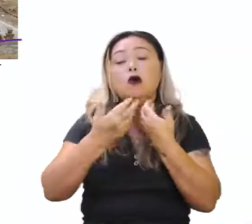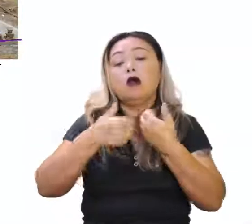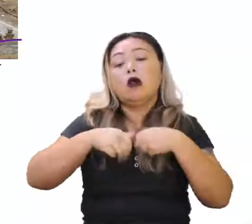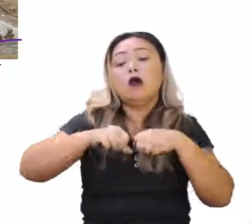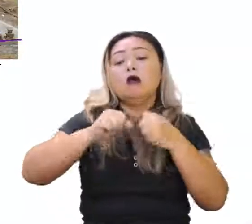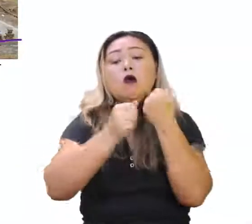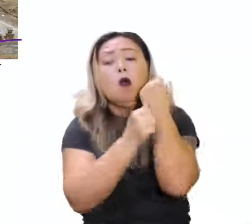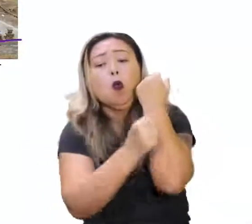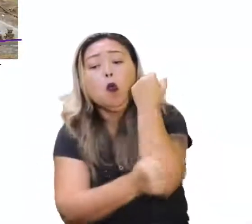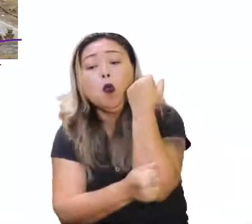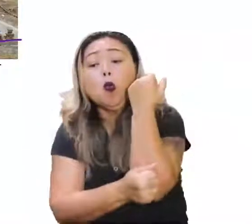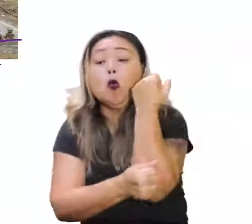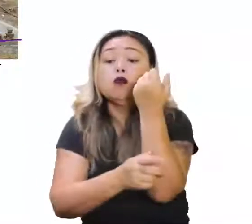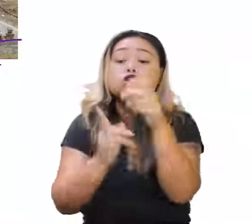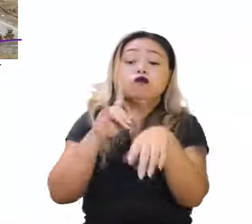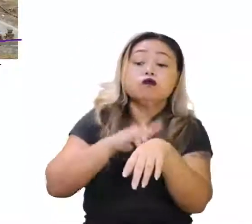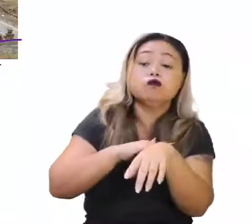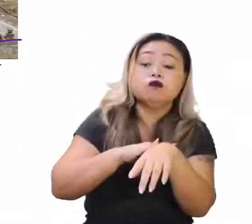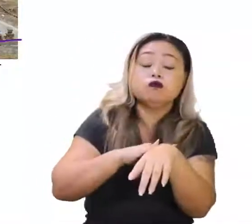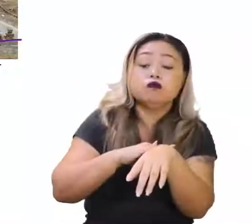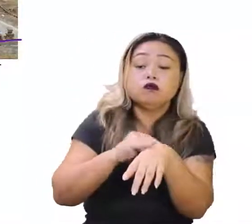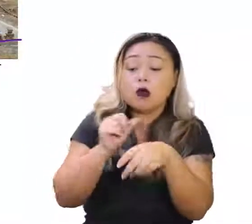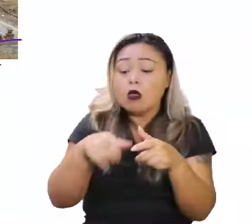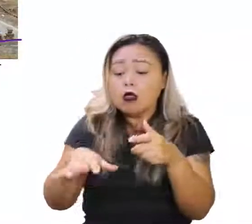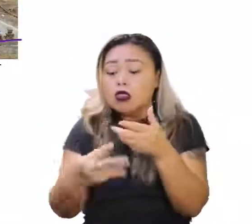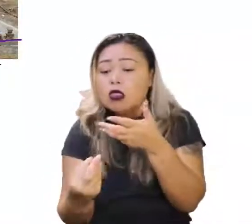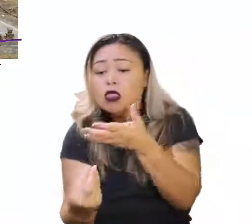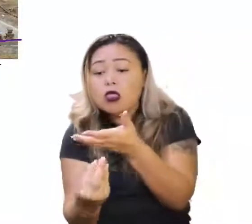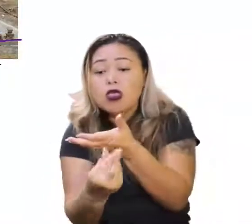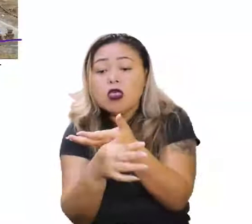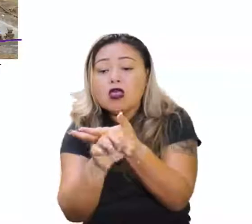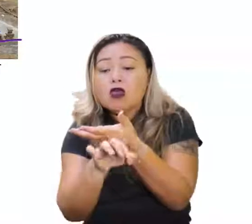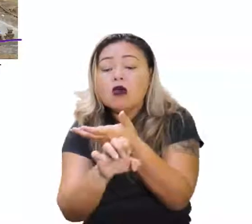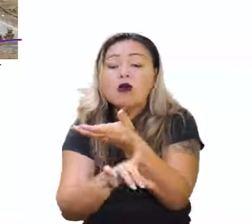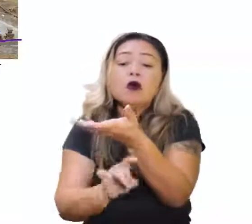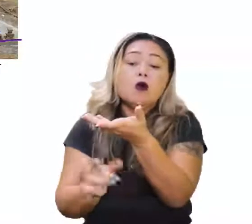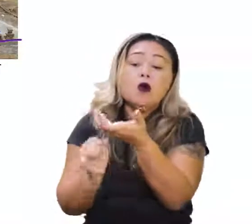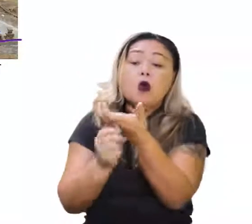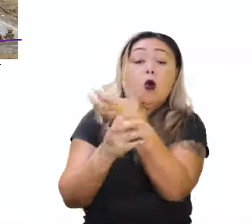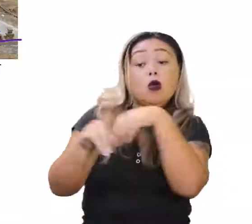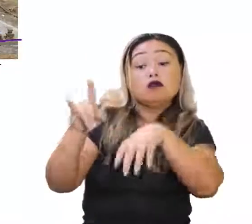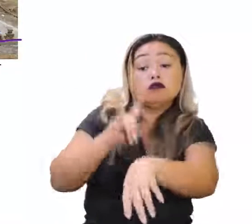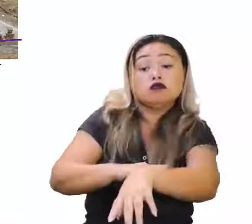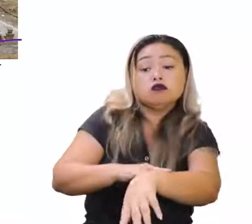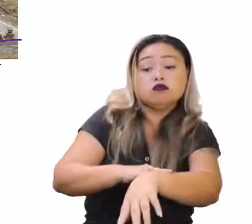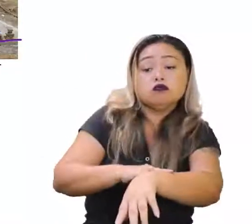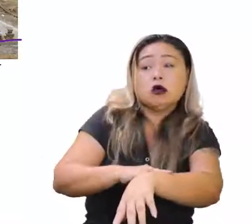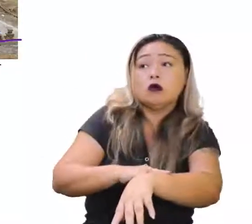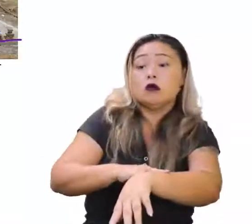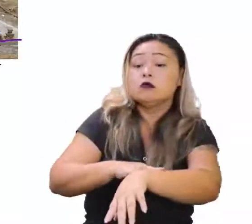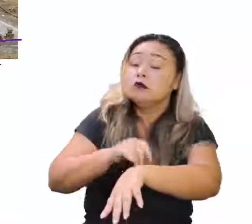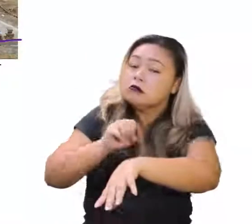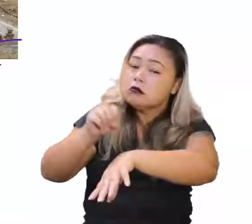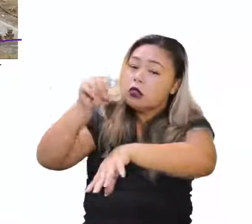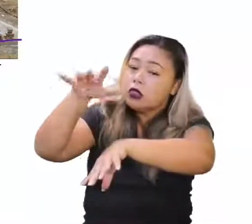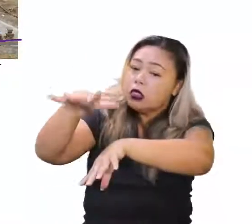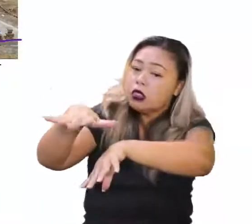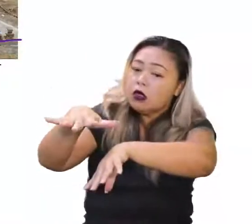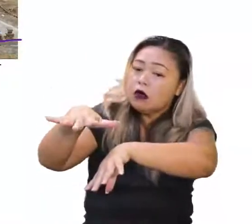está defecando ou urinando, e um agente infeccioso que está nas fezes, ou está na urina, quando ele fizer isso